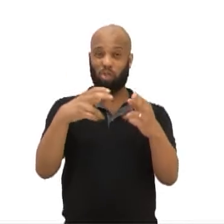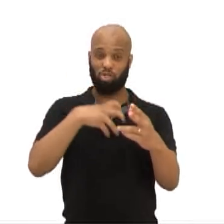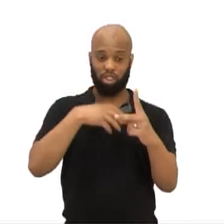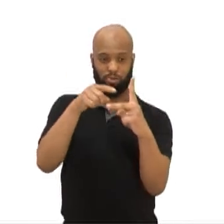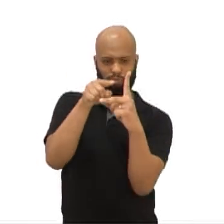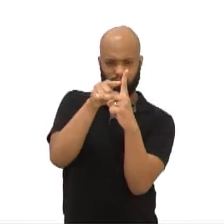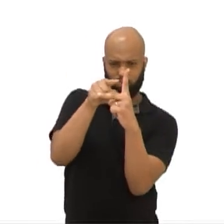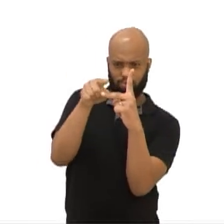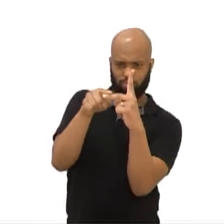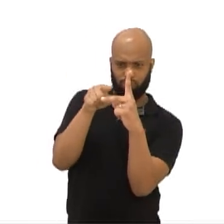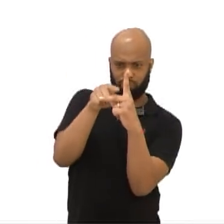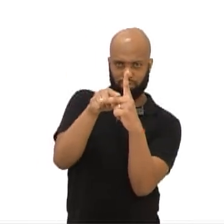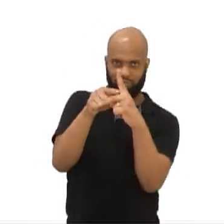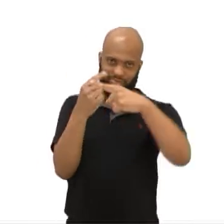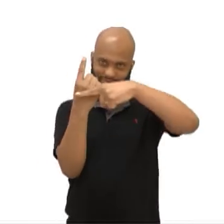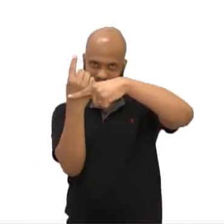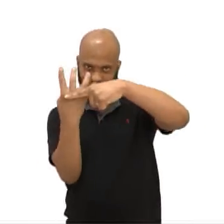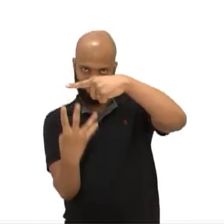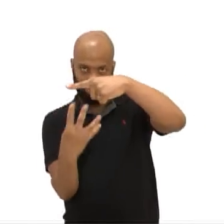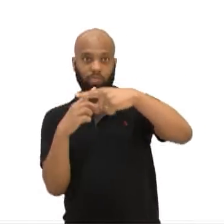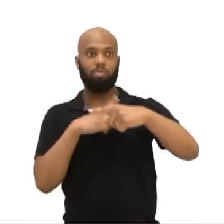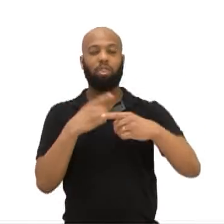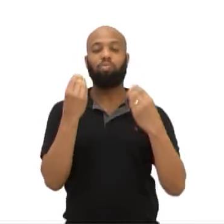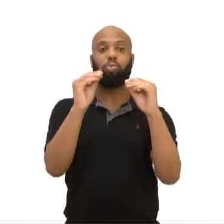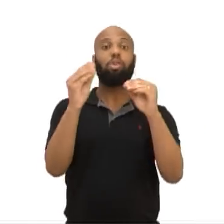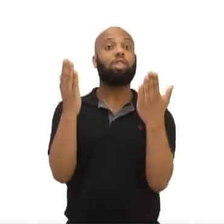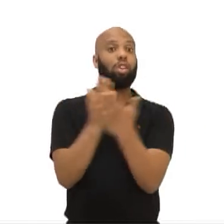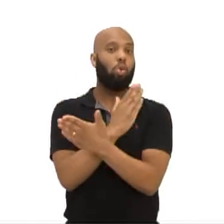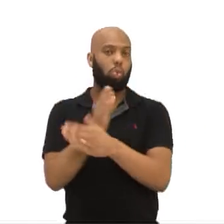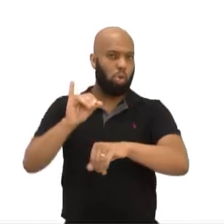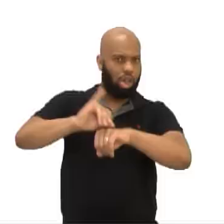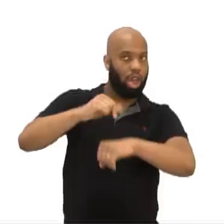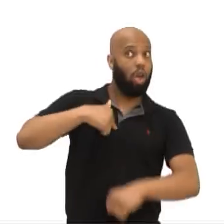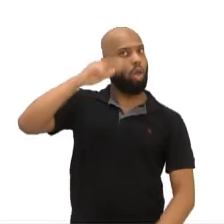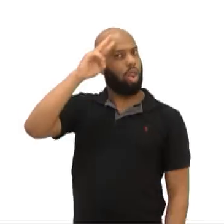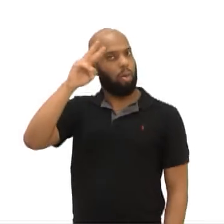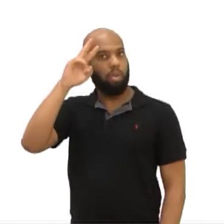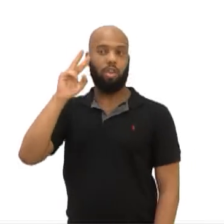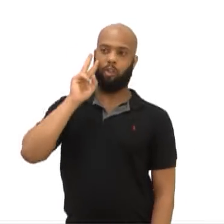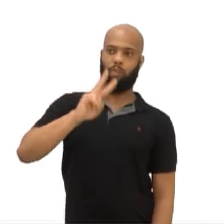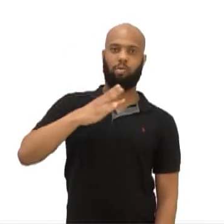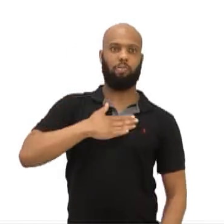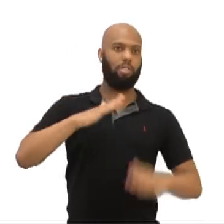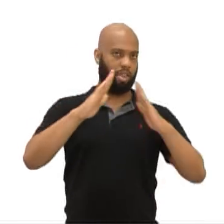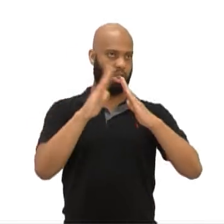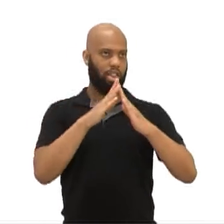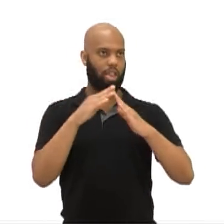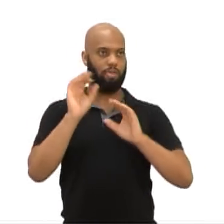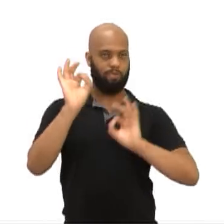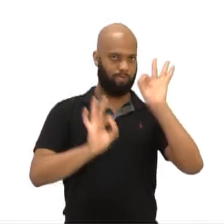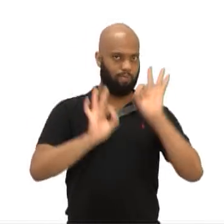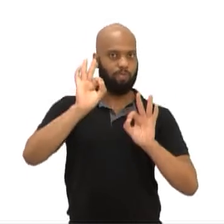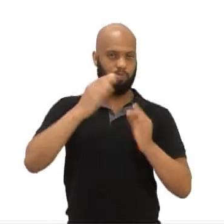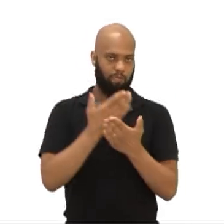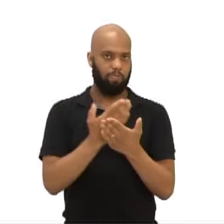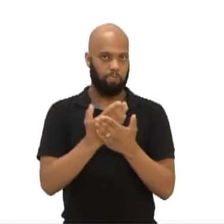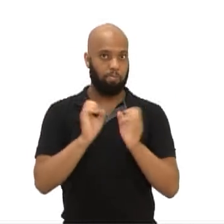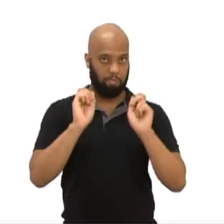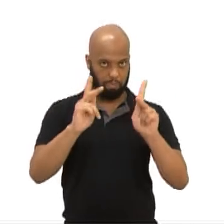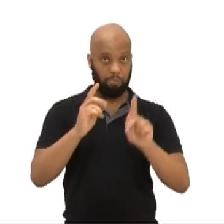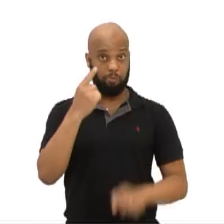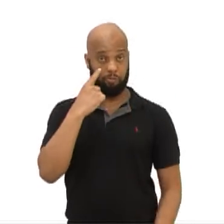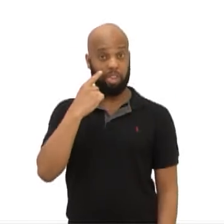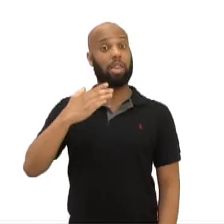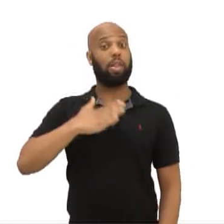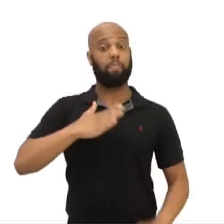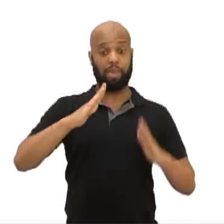ângulo reto? A professora colocou aqui alguns objetos que eu lembrei, que eu fui vendo da minha casa quando preparei a aula para vocês, certo? Então